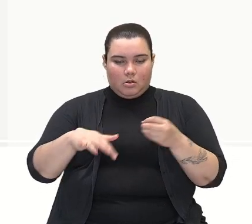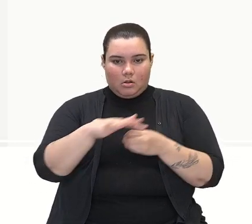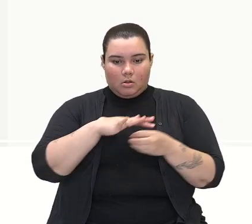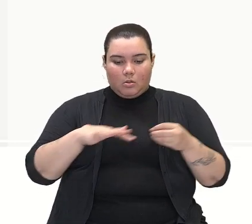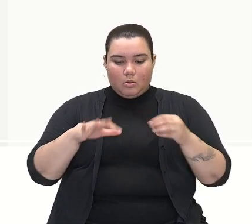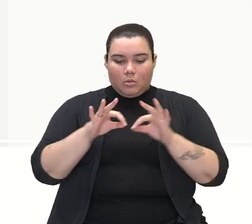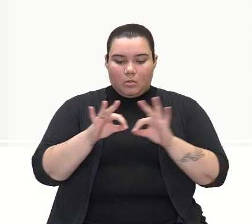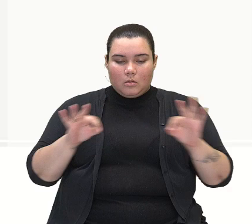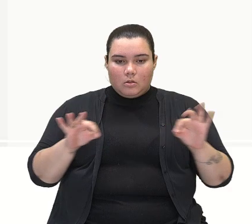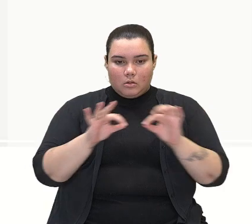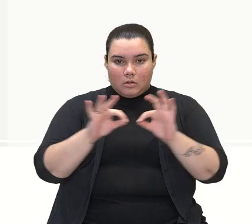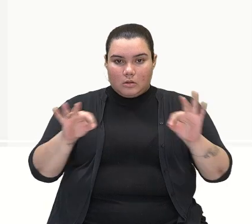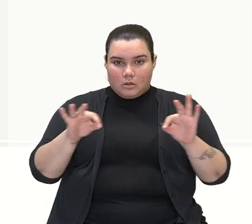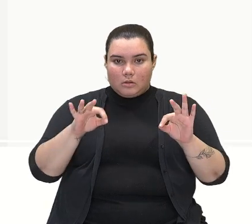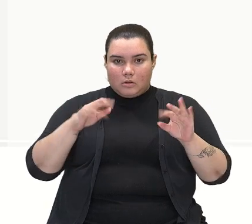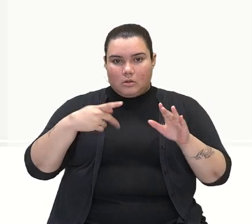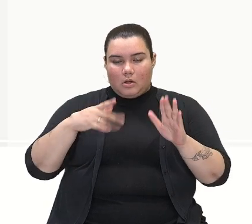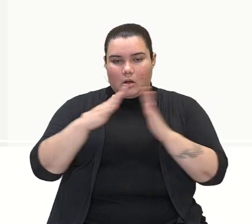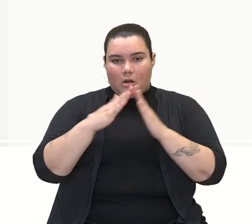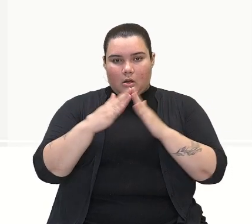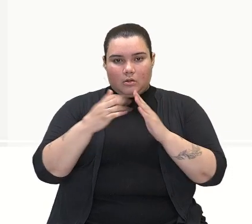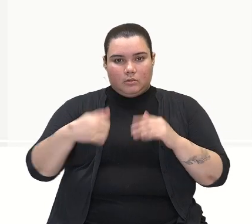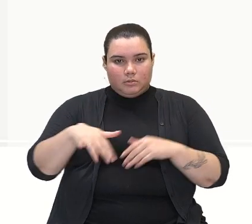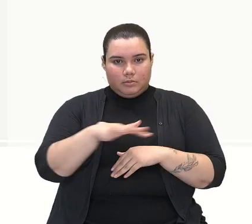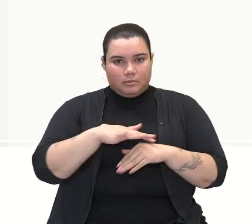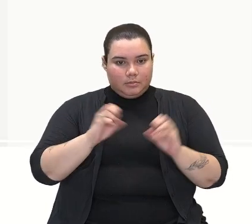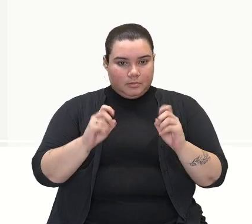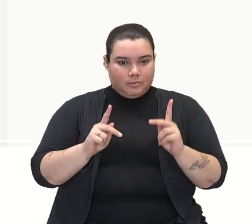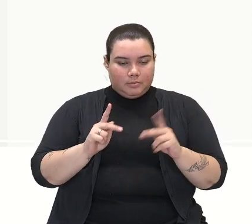terreno, conforme ele está planejando, tá?